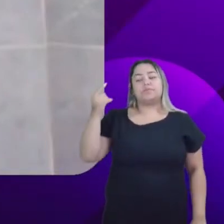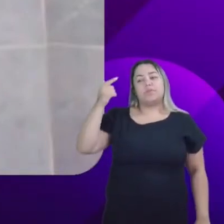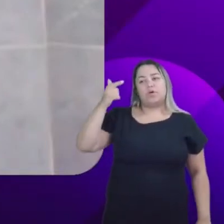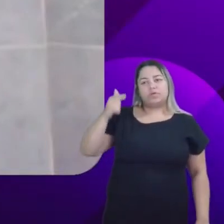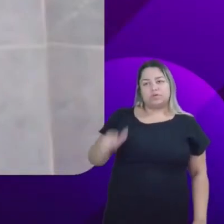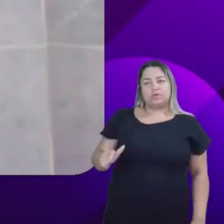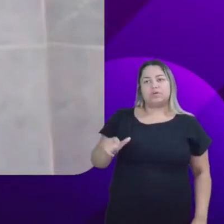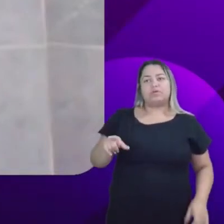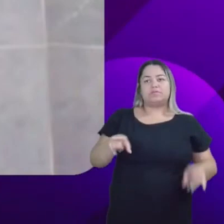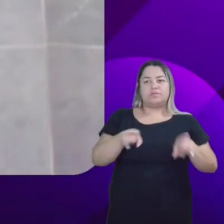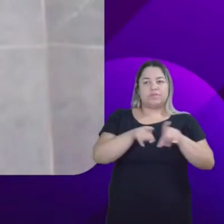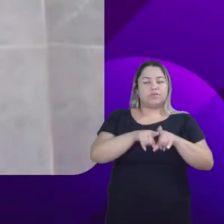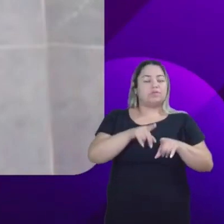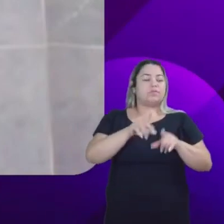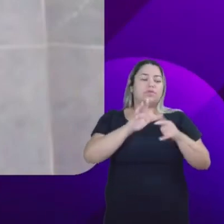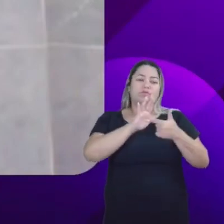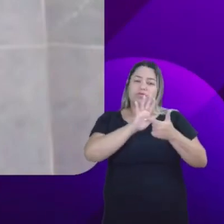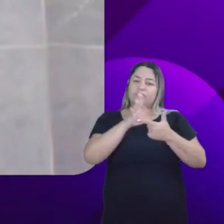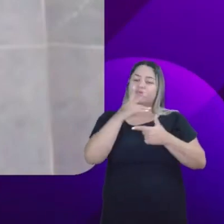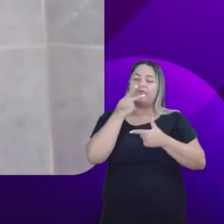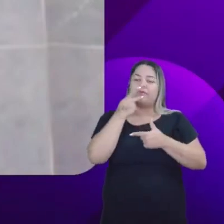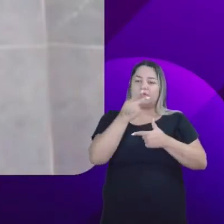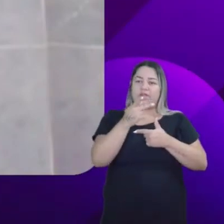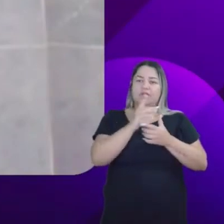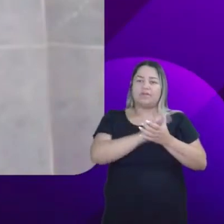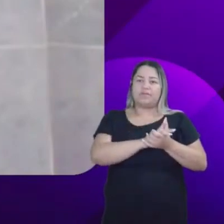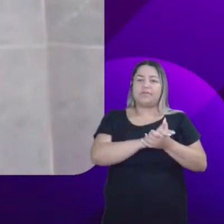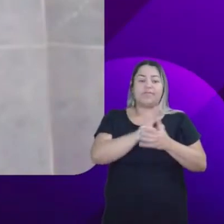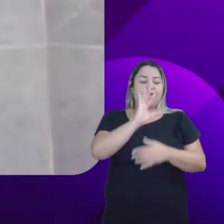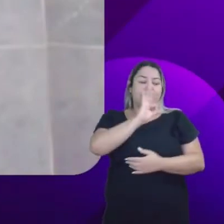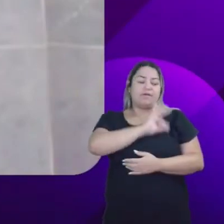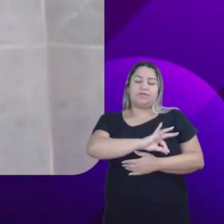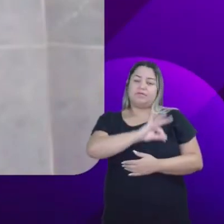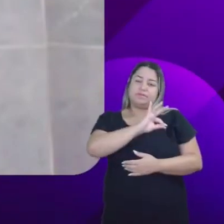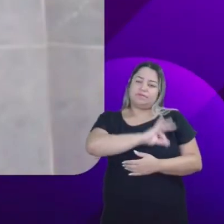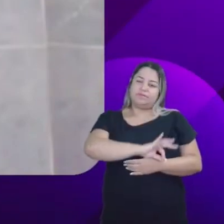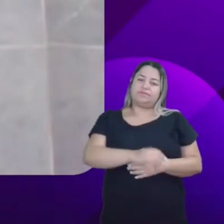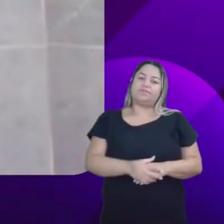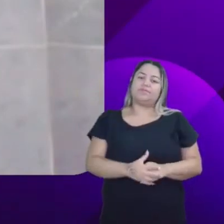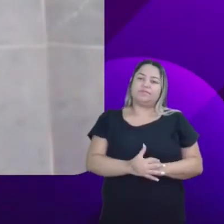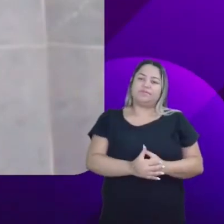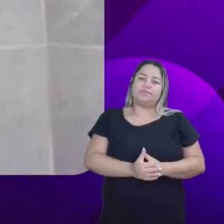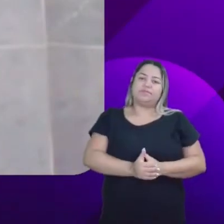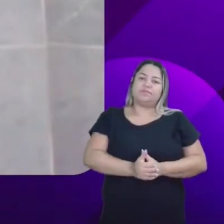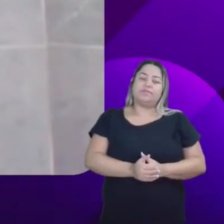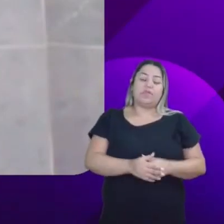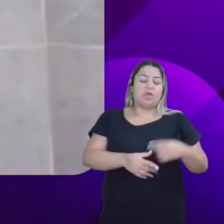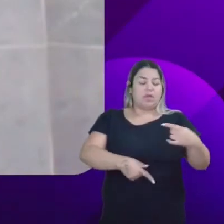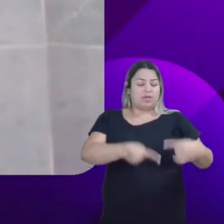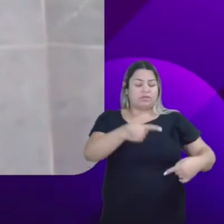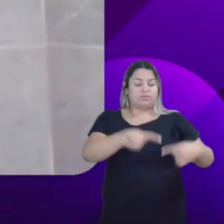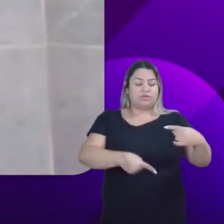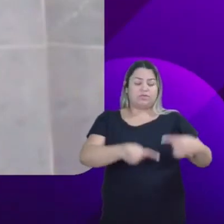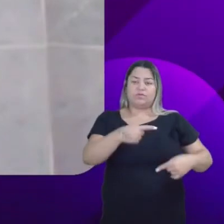que eu gostaria também de destacar muito é a renda. E aí entra as políticas